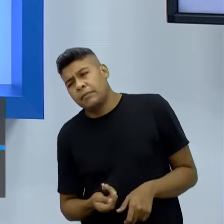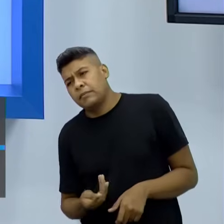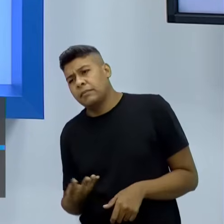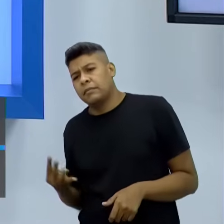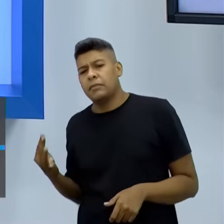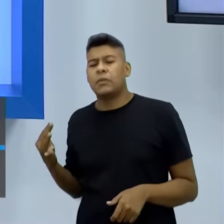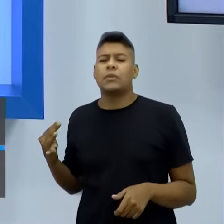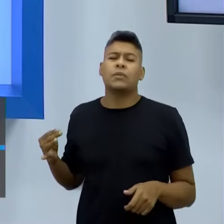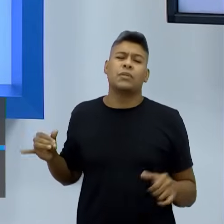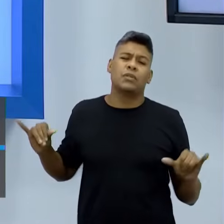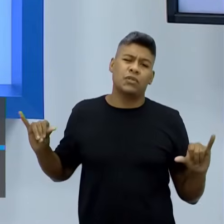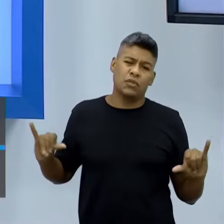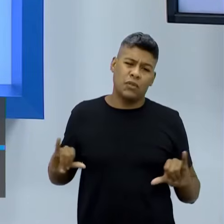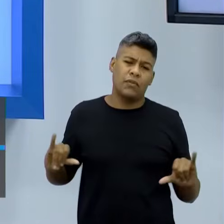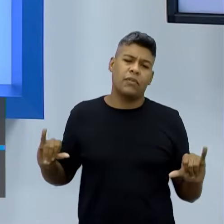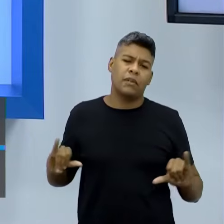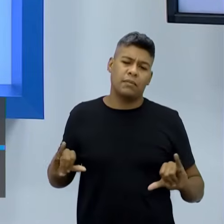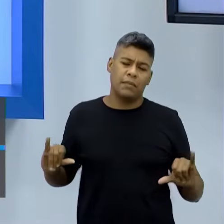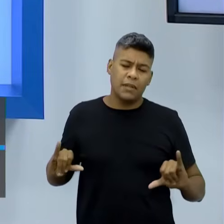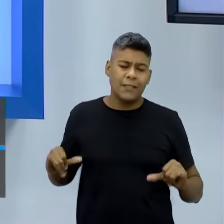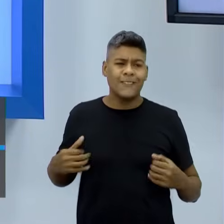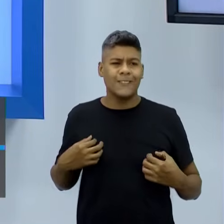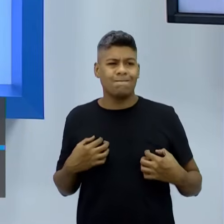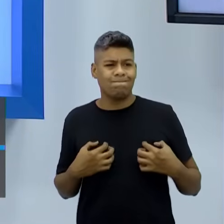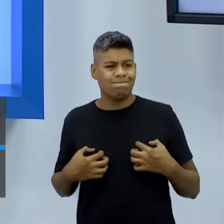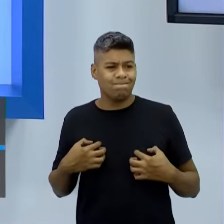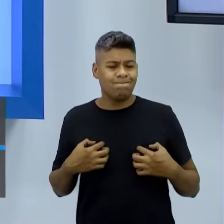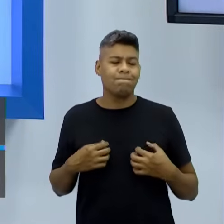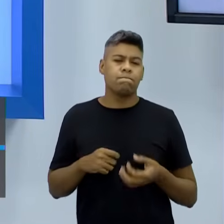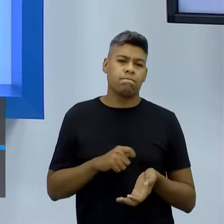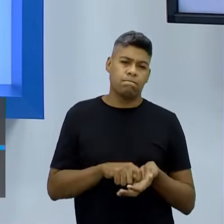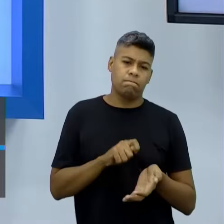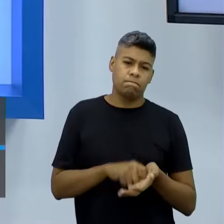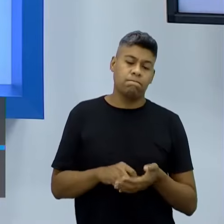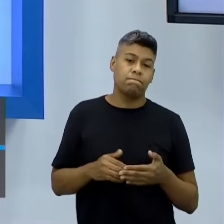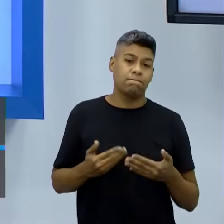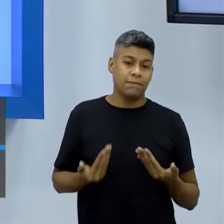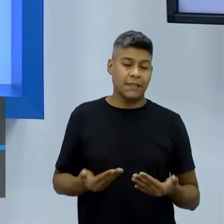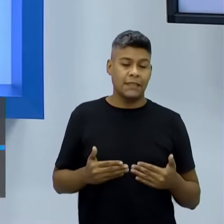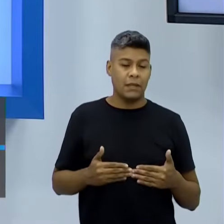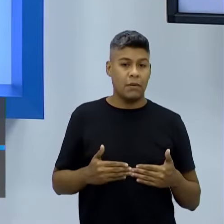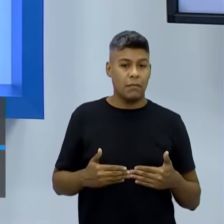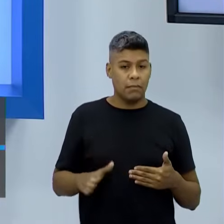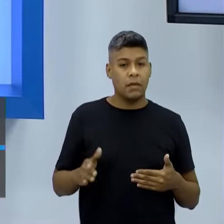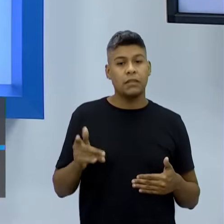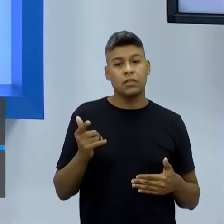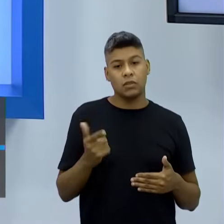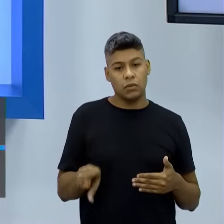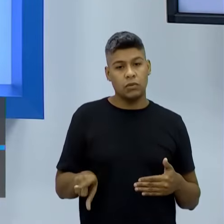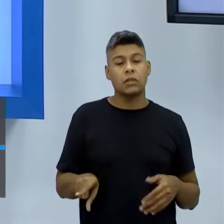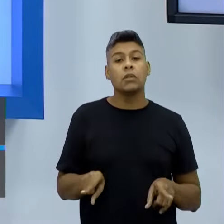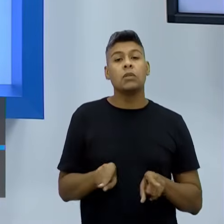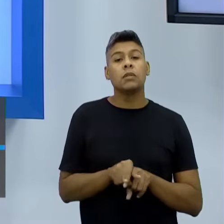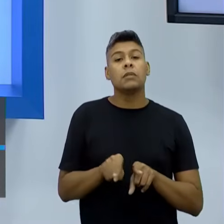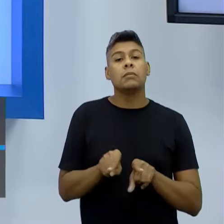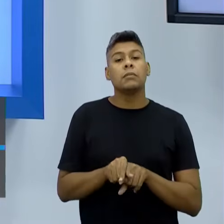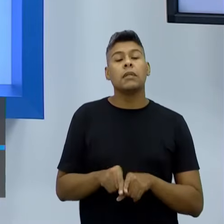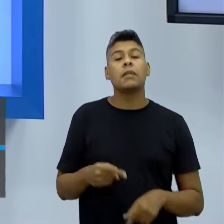suas dores, né, muitas das suas questões, e foi a partir daí que ele conseguiu